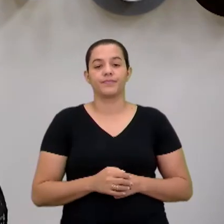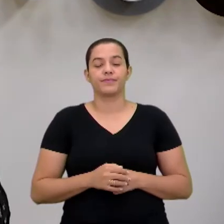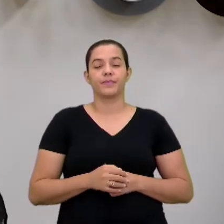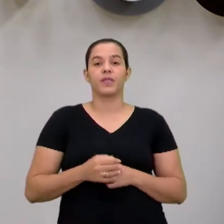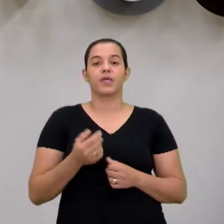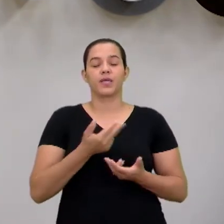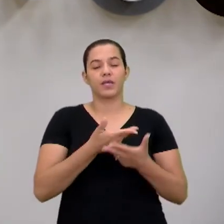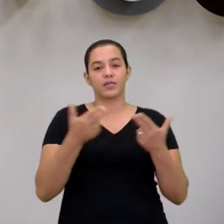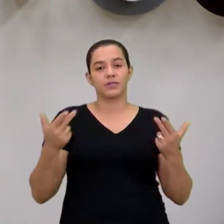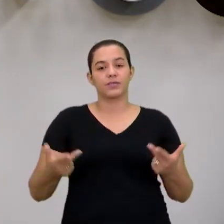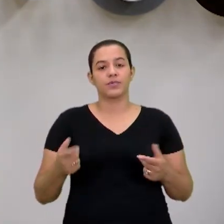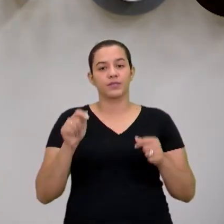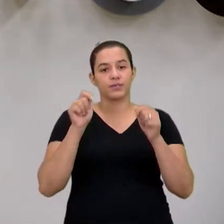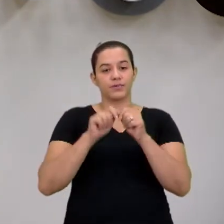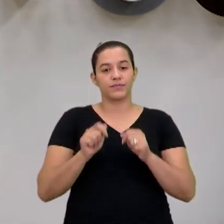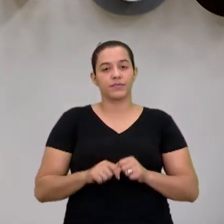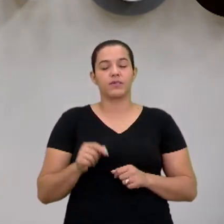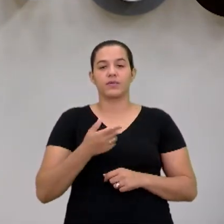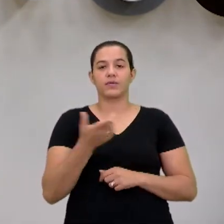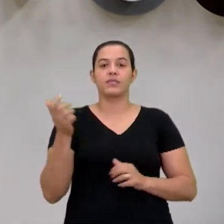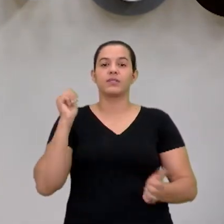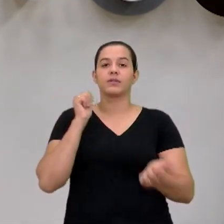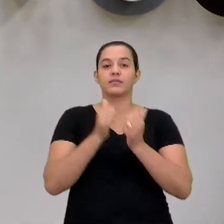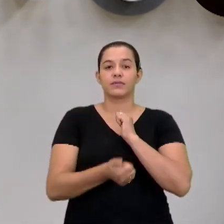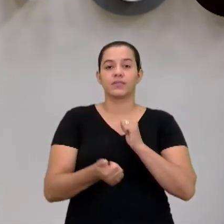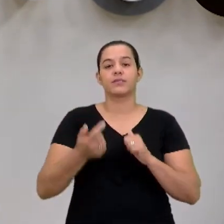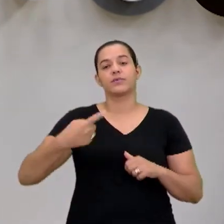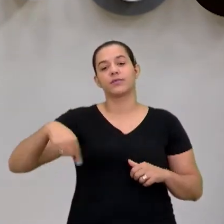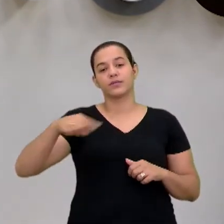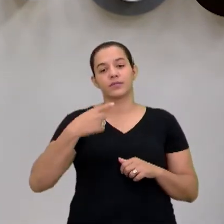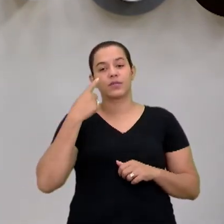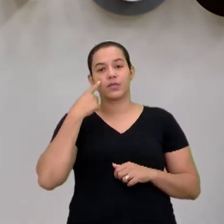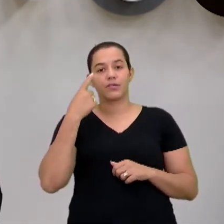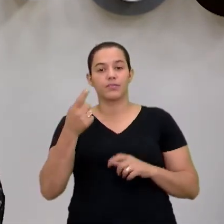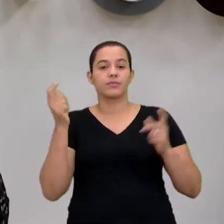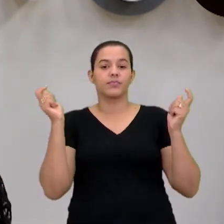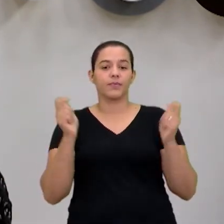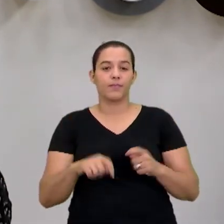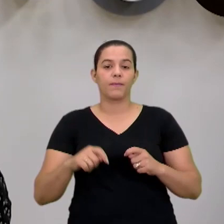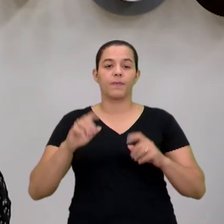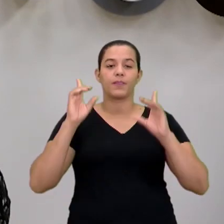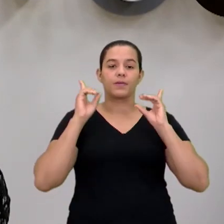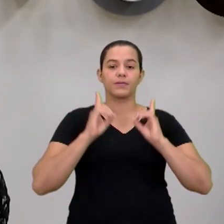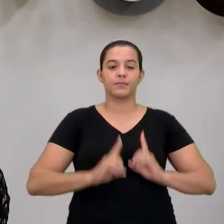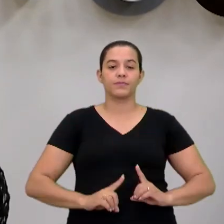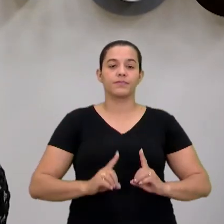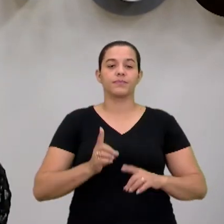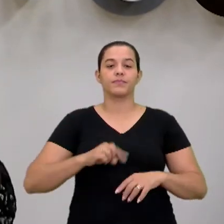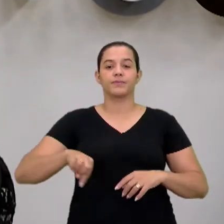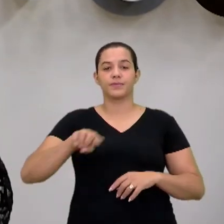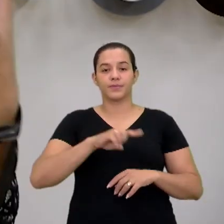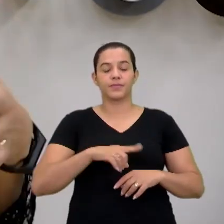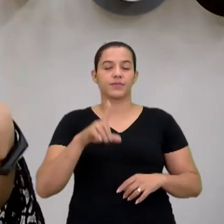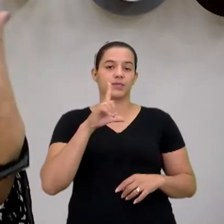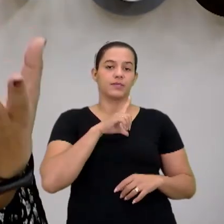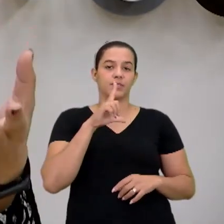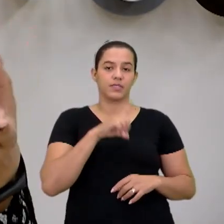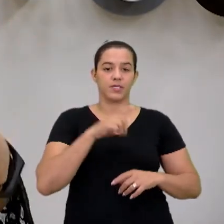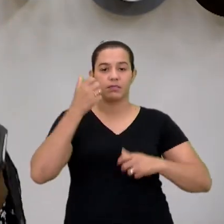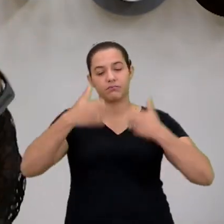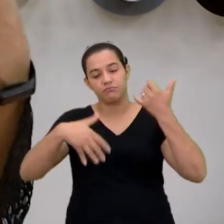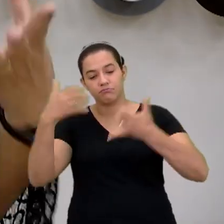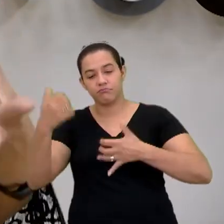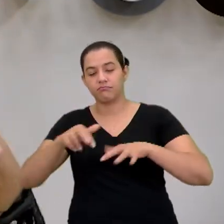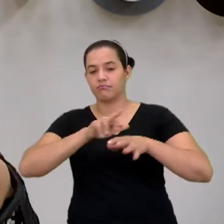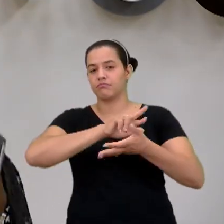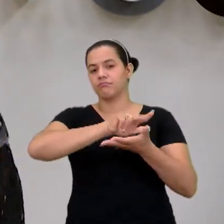as condições que levaram aquele atleta, né, aquele indivíduo à deficiência são múltiplas.